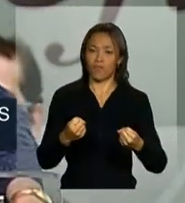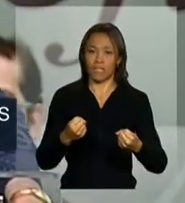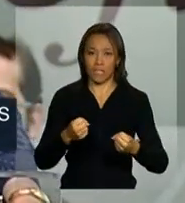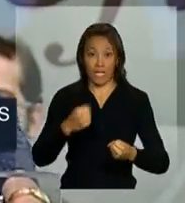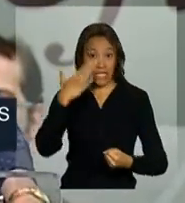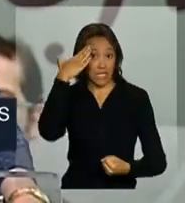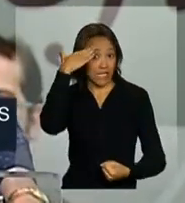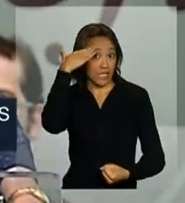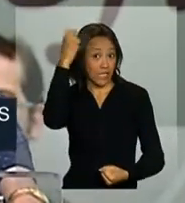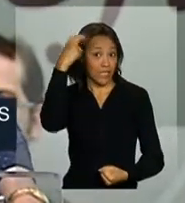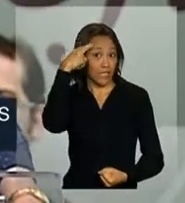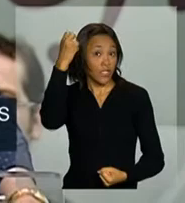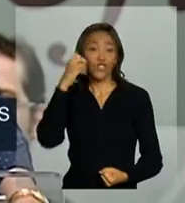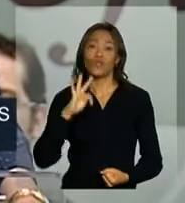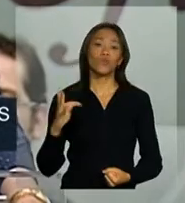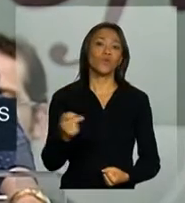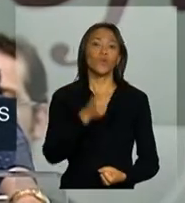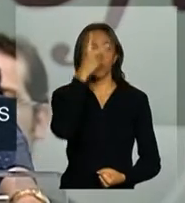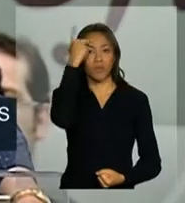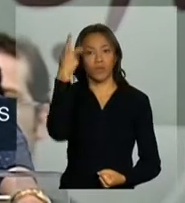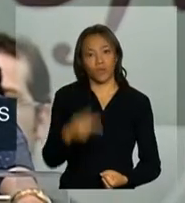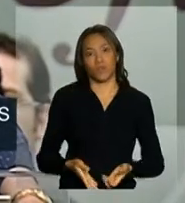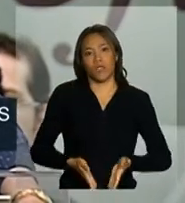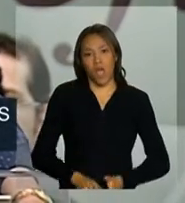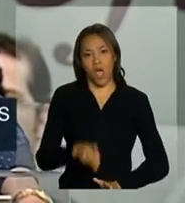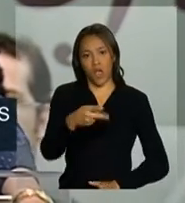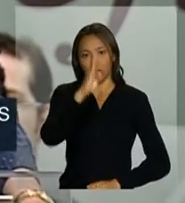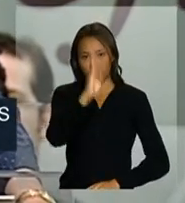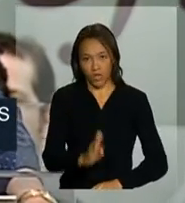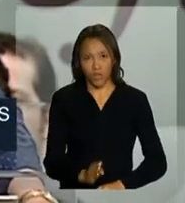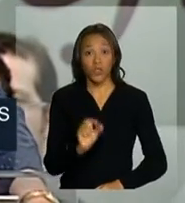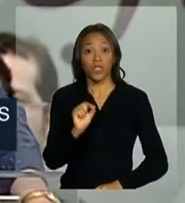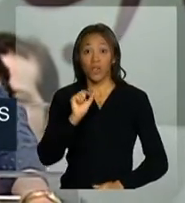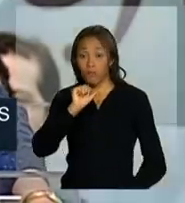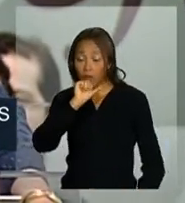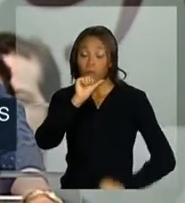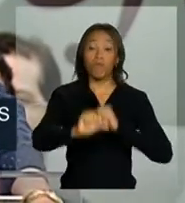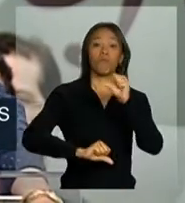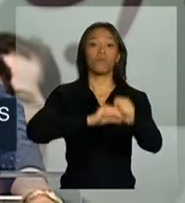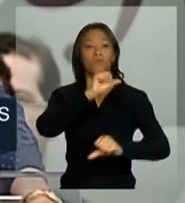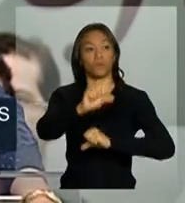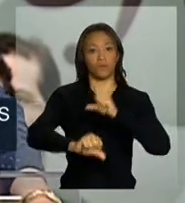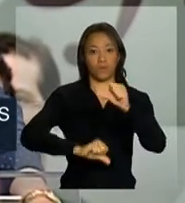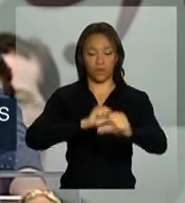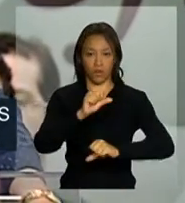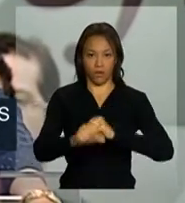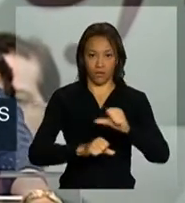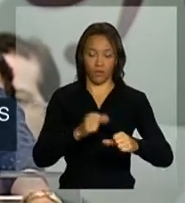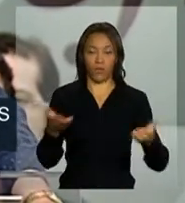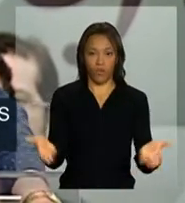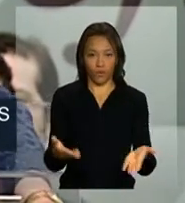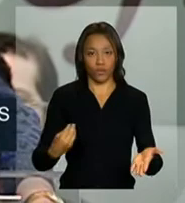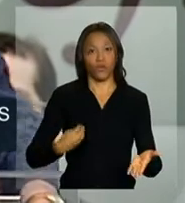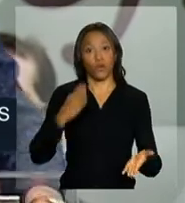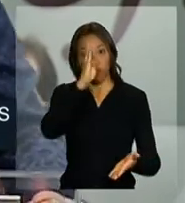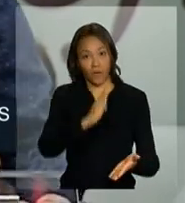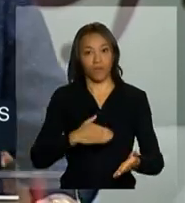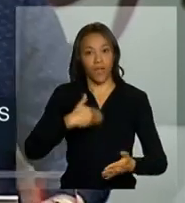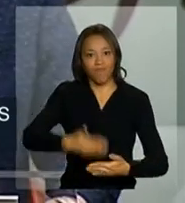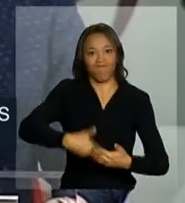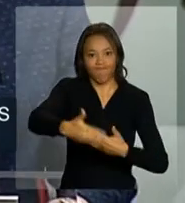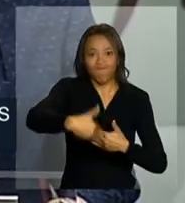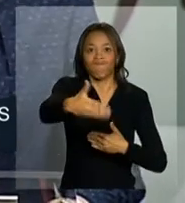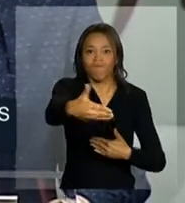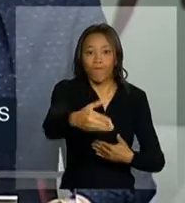de todos os brasileiros no processo de transformação pelo qual está passando.